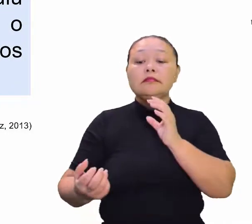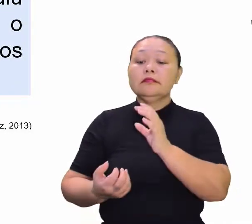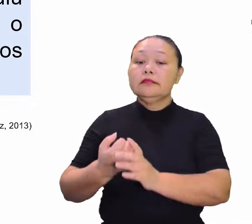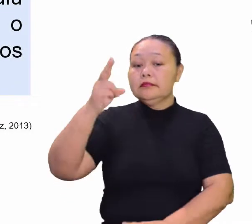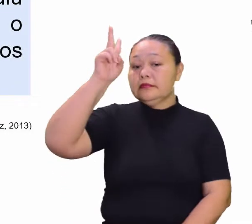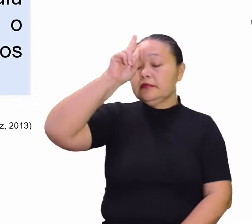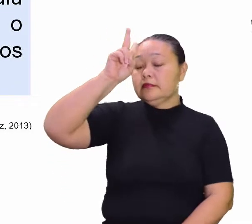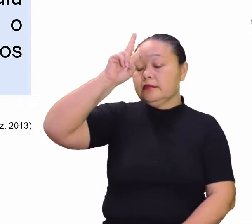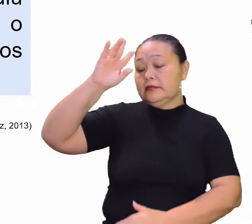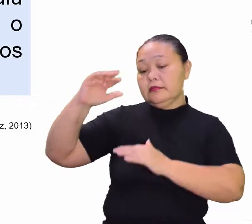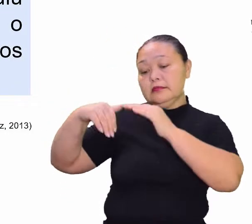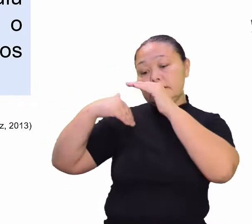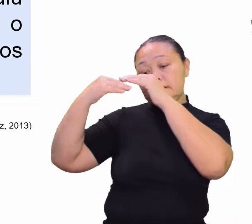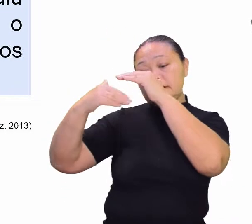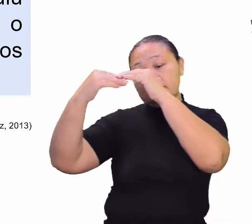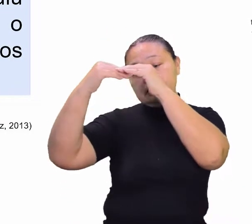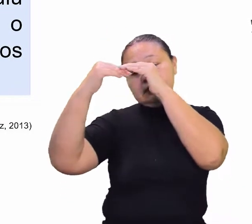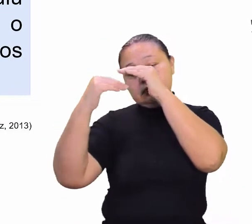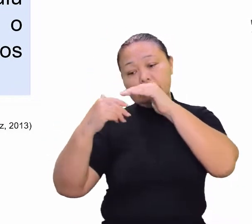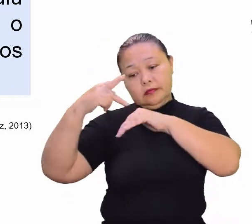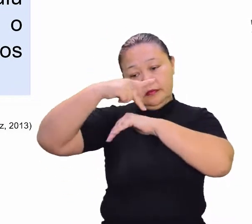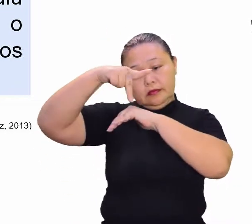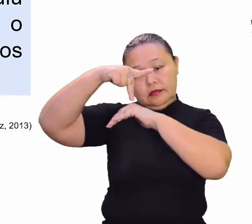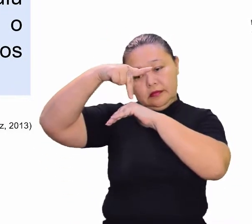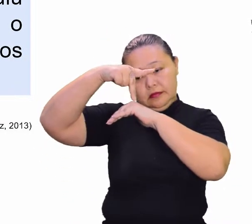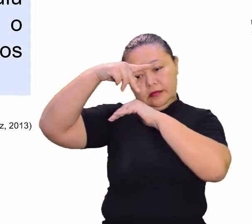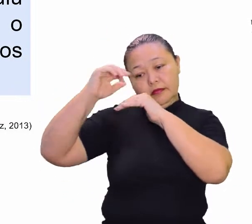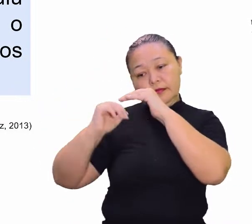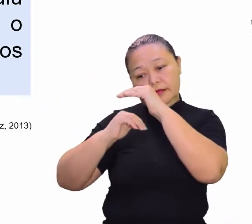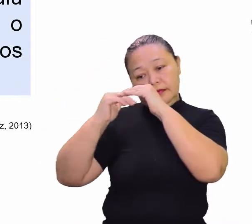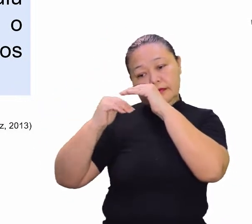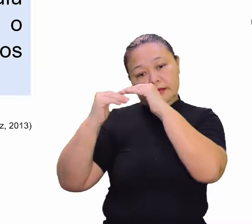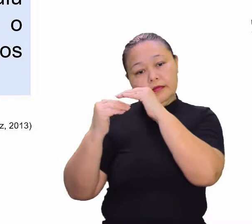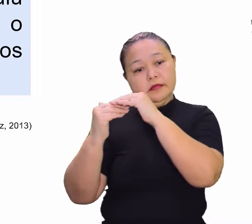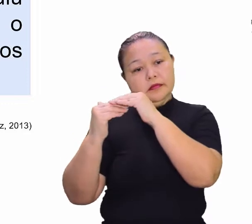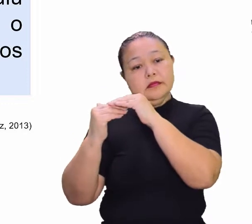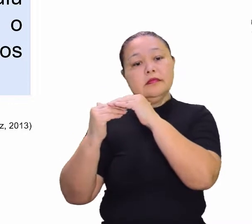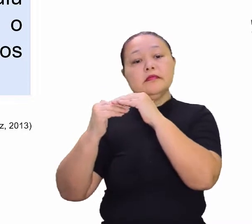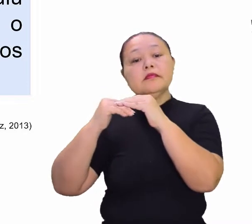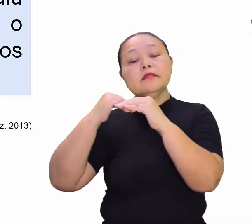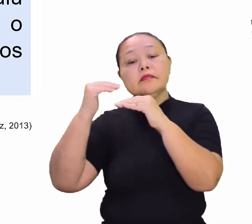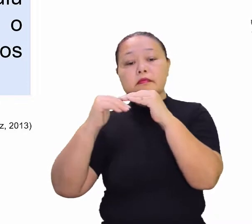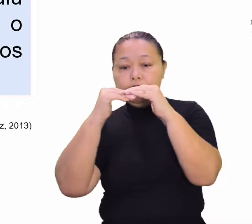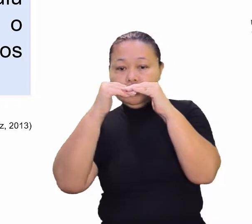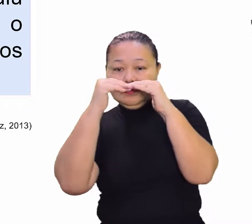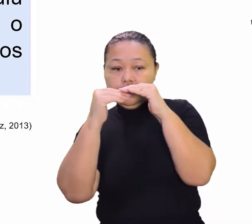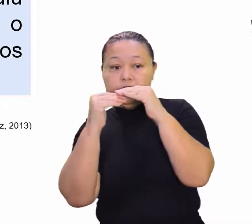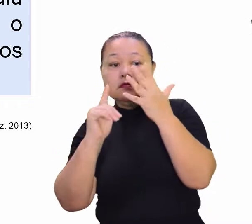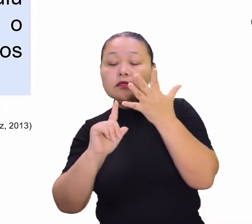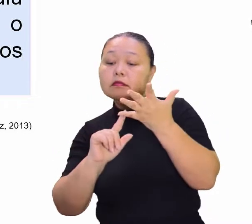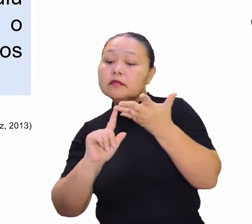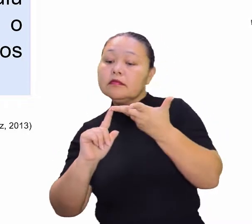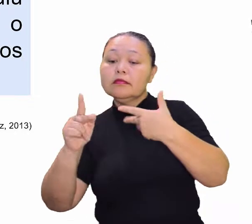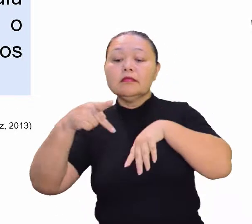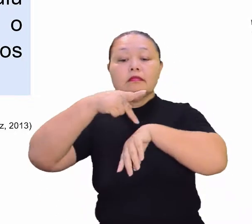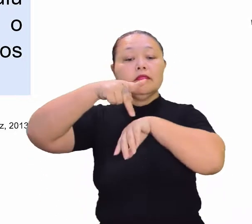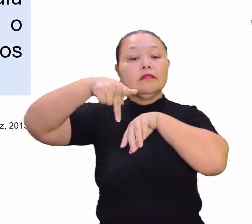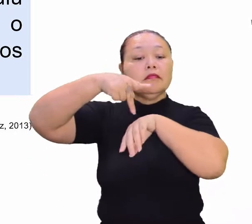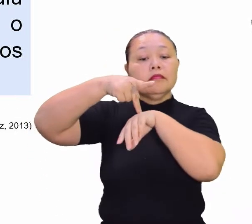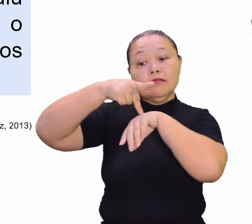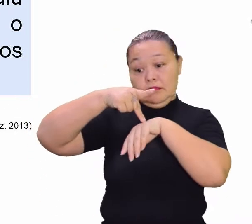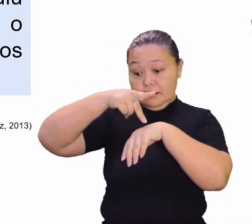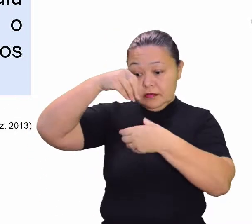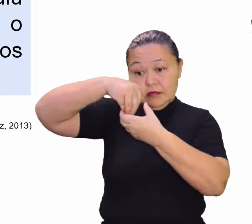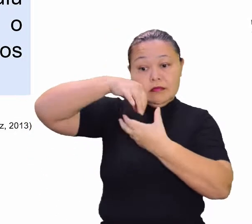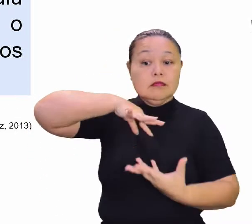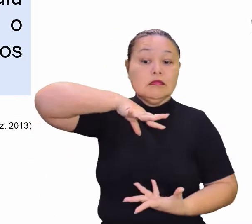Origens históricas do subdesenvolvimento. A condição de subdesenvolvimento de muitos países do